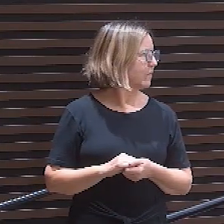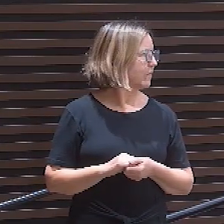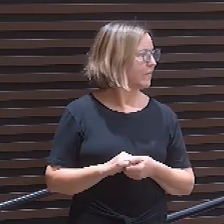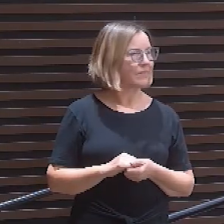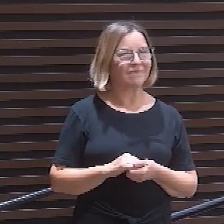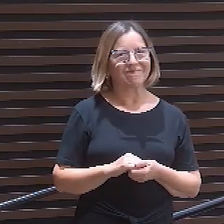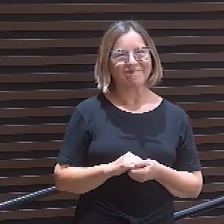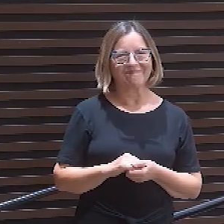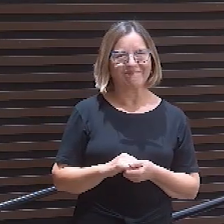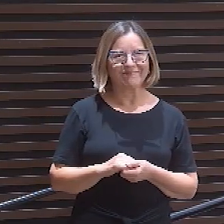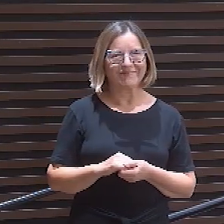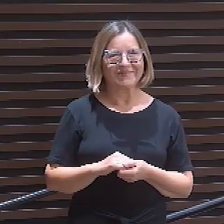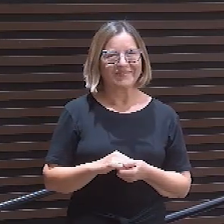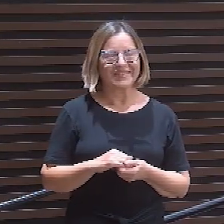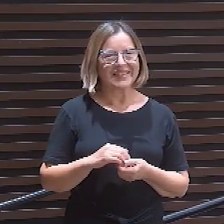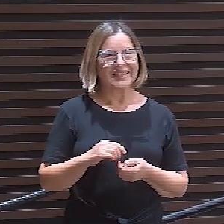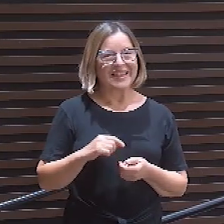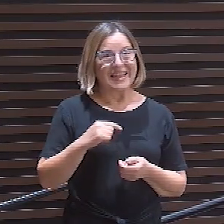tempo.